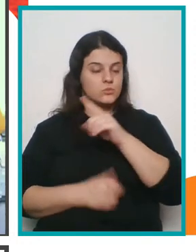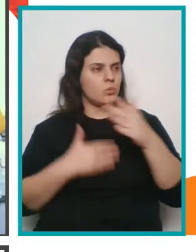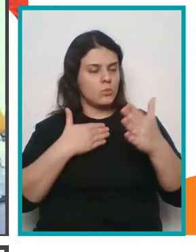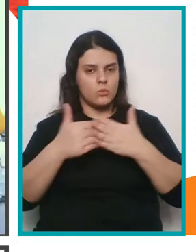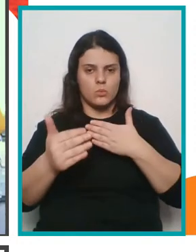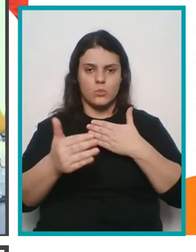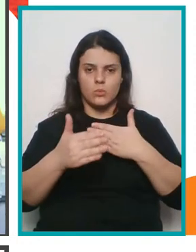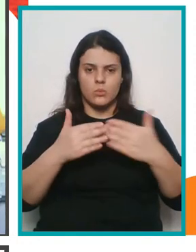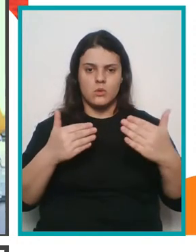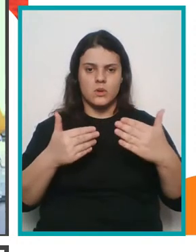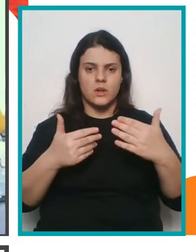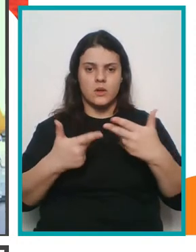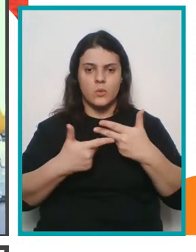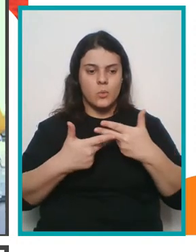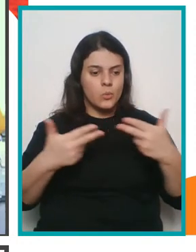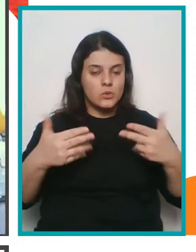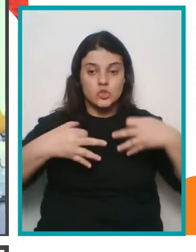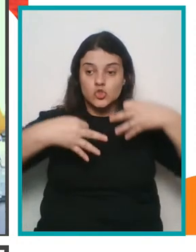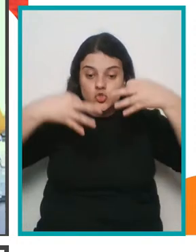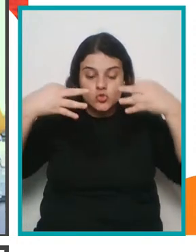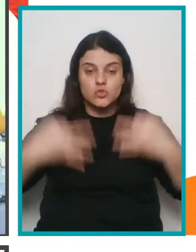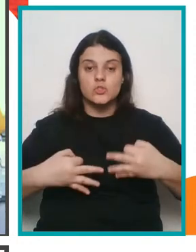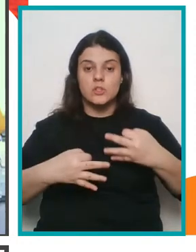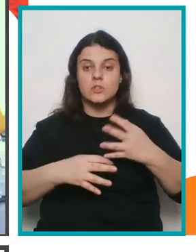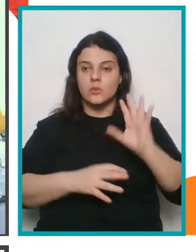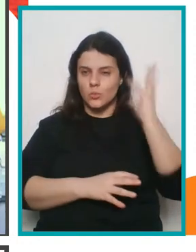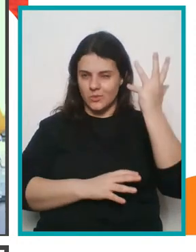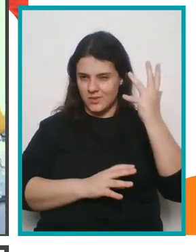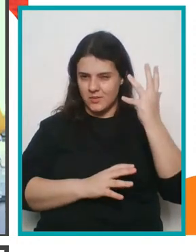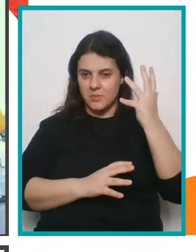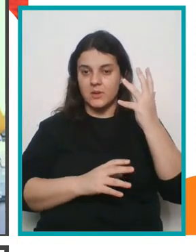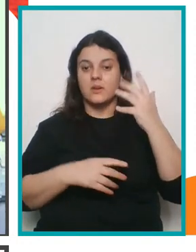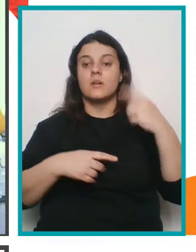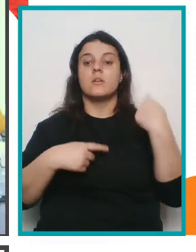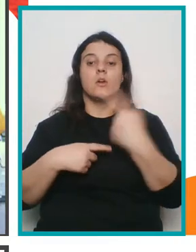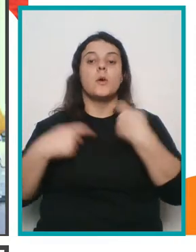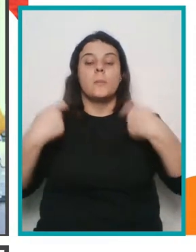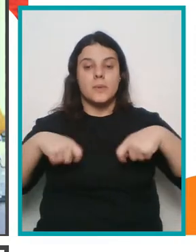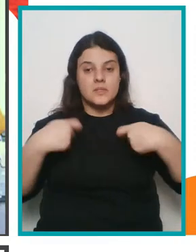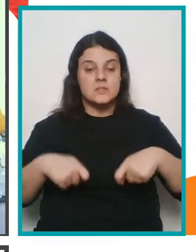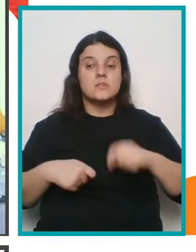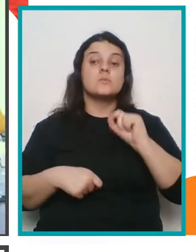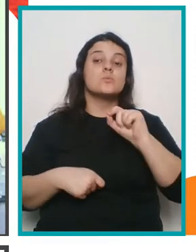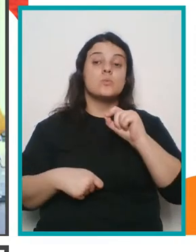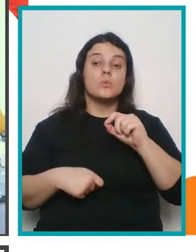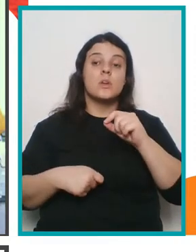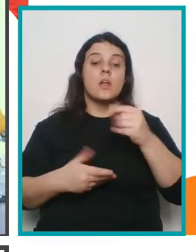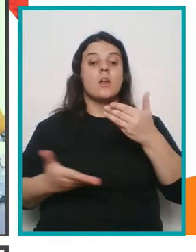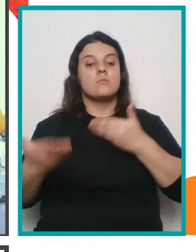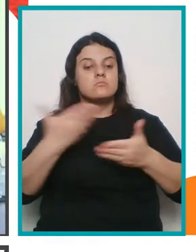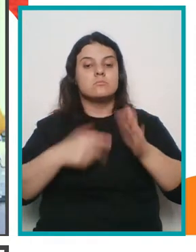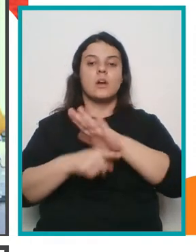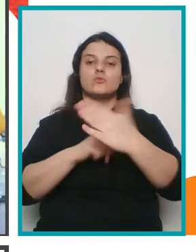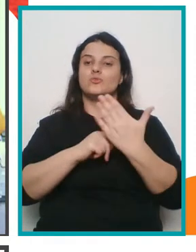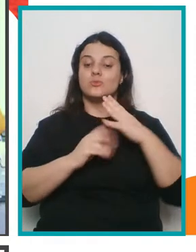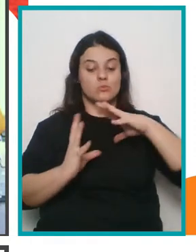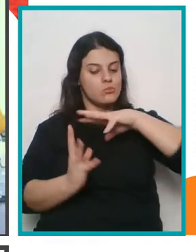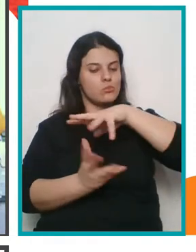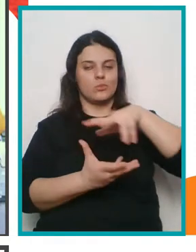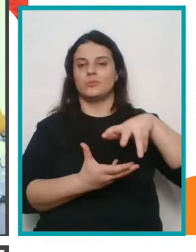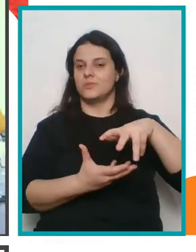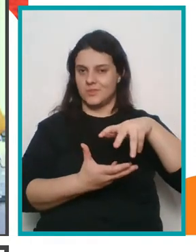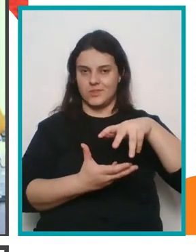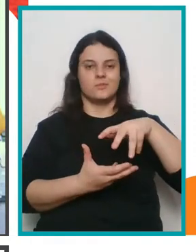que vai além da força do que nós, países de sul global, podemos